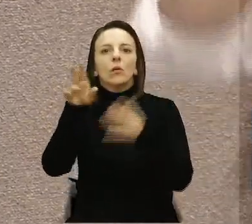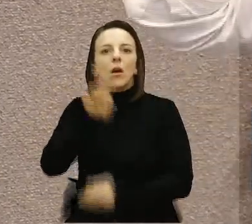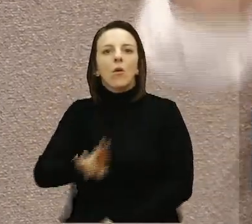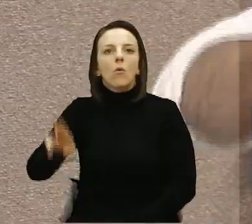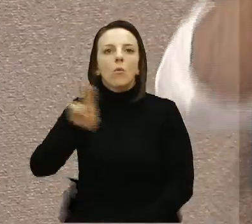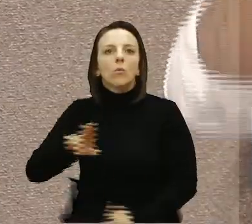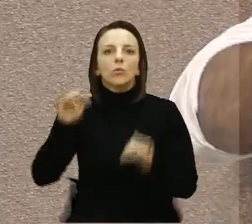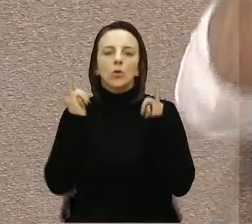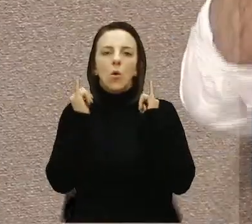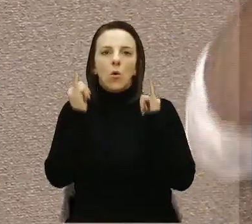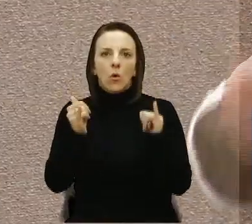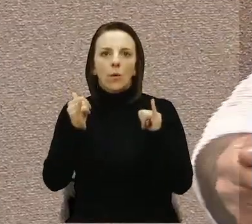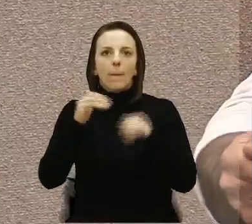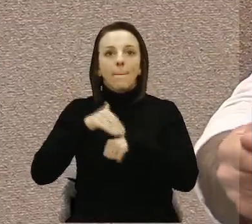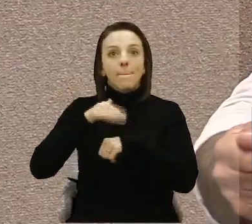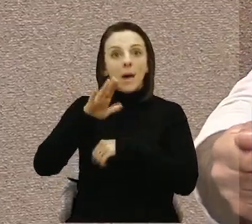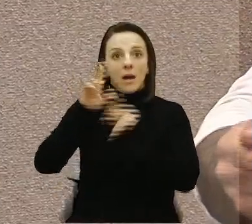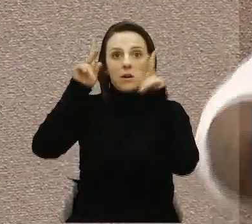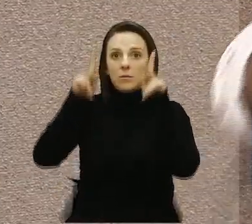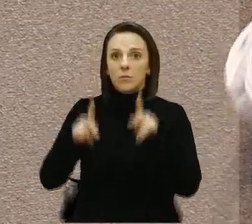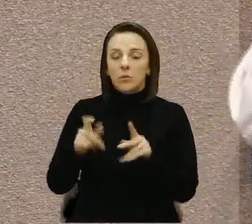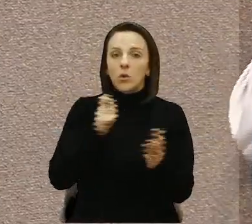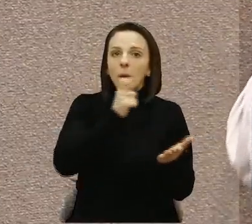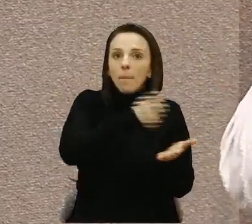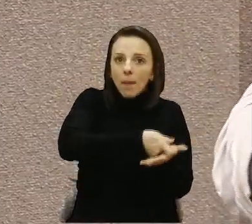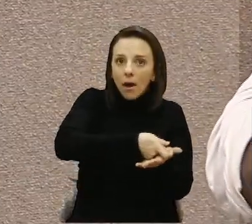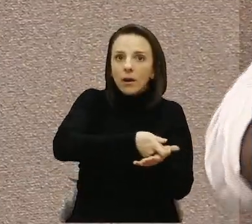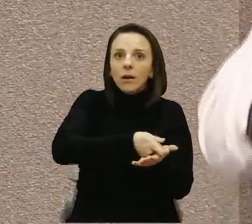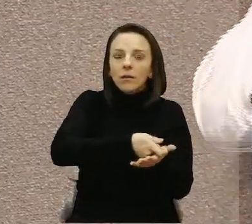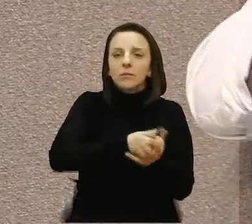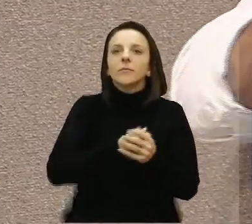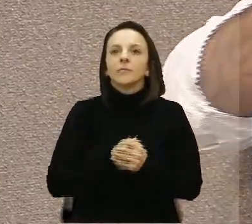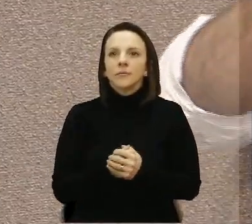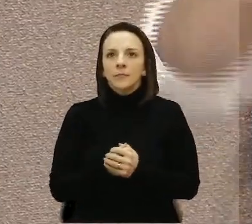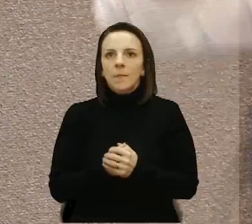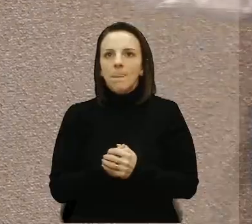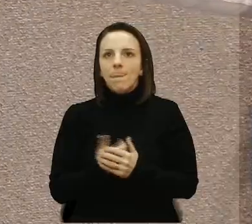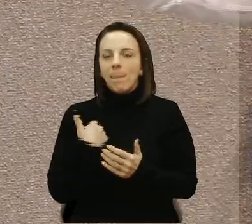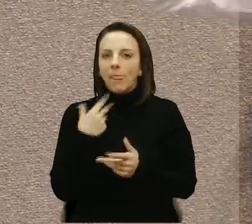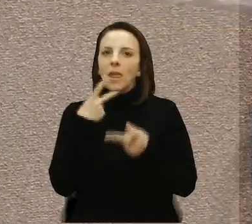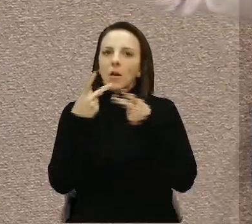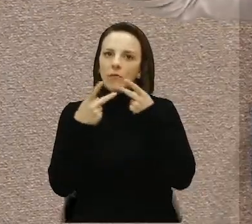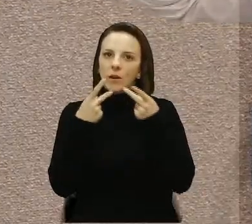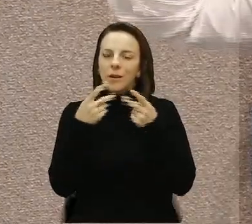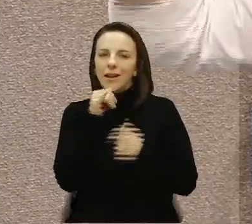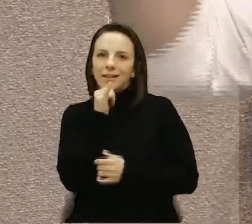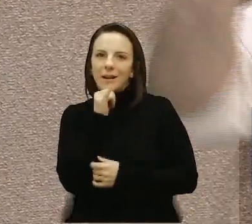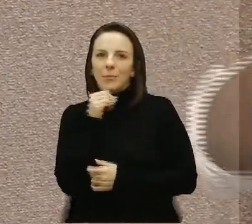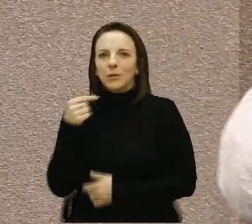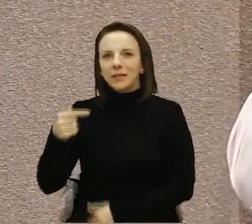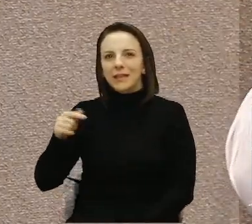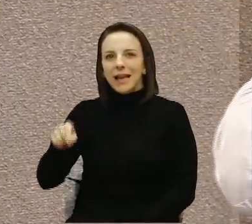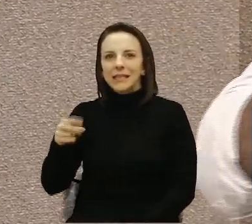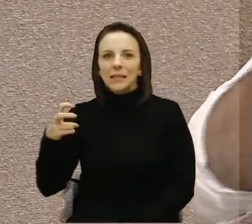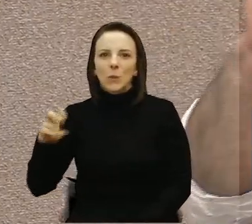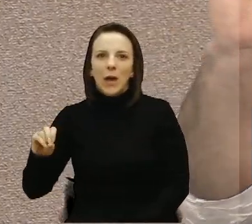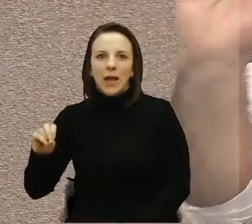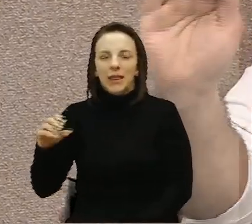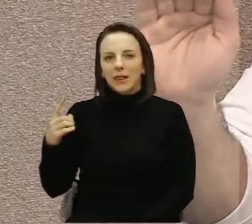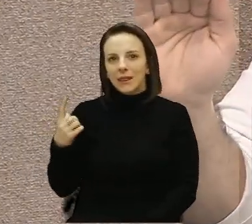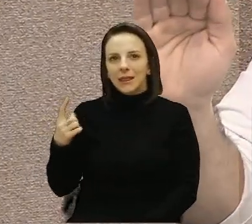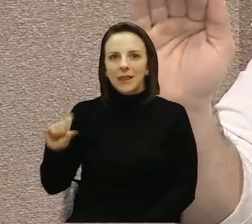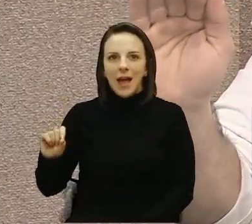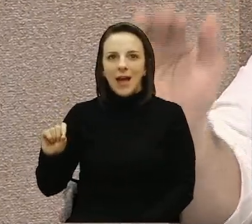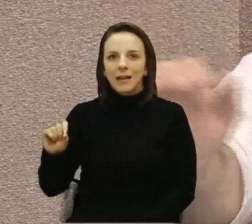ônibus. Mais gente pagando, porque eu vou dizer uma coisa para vocês, não, se cobrar R$ 7,50 ou 10, não muda a